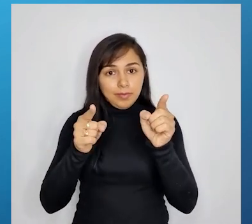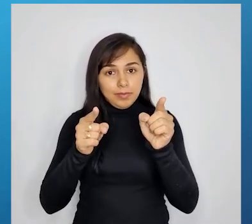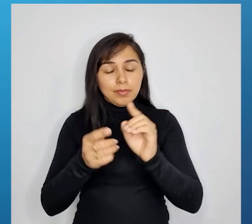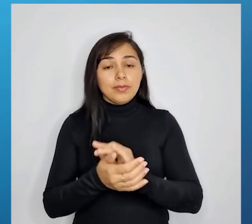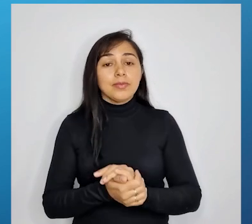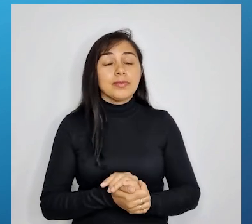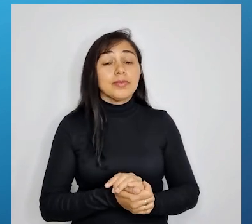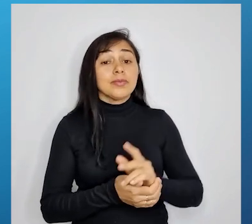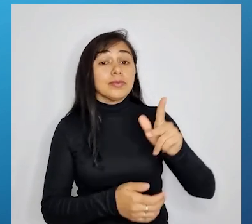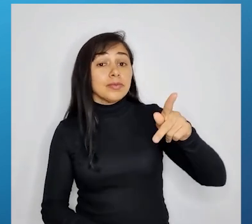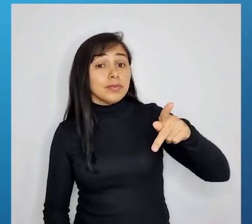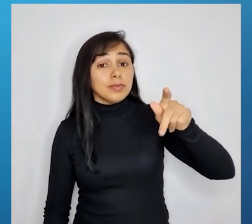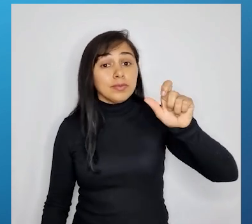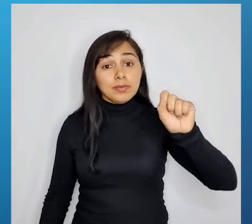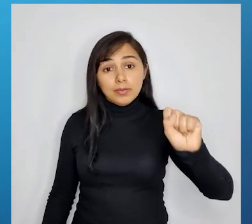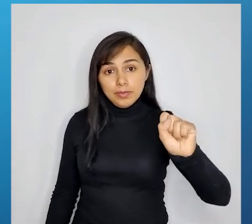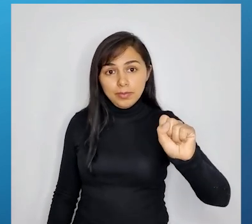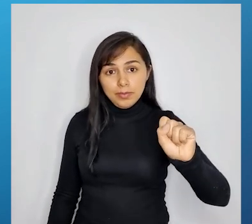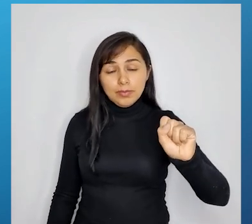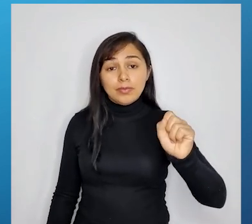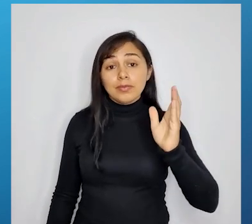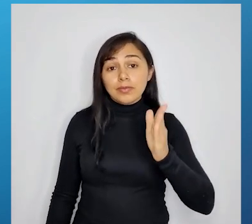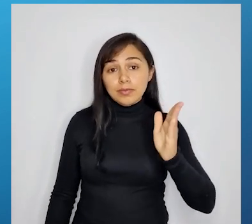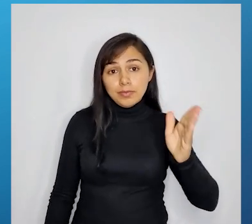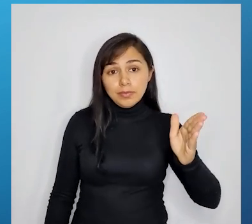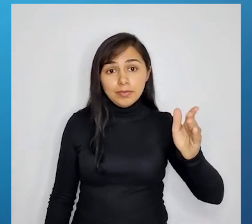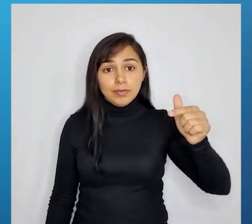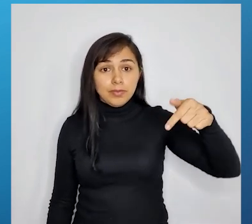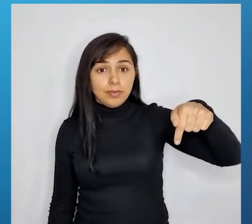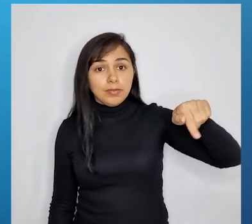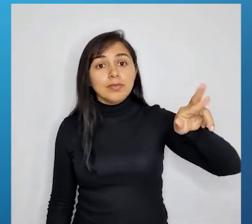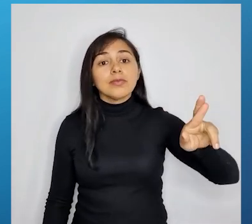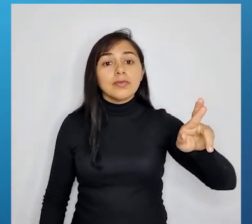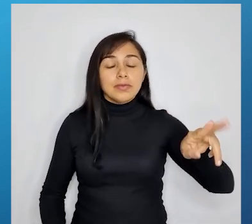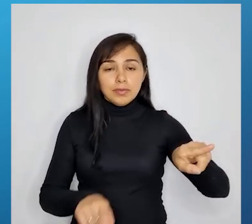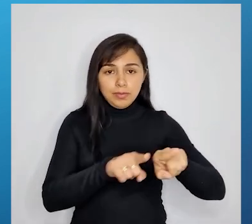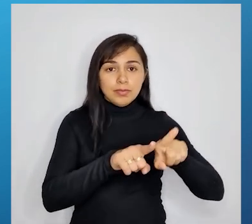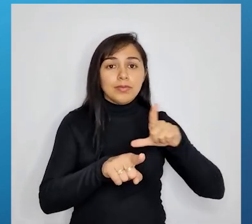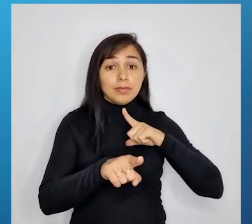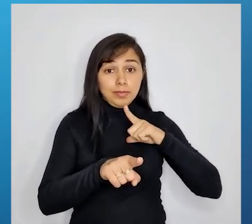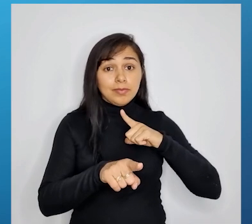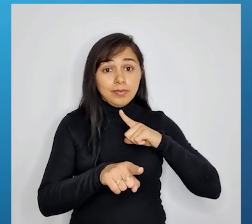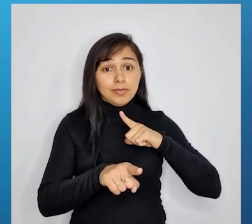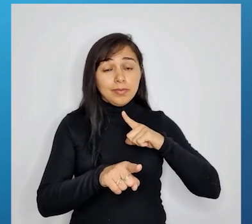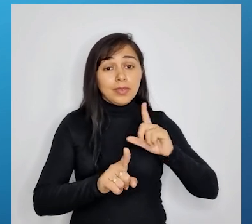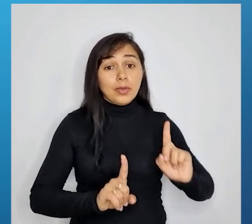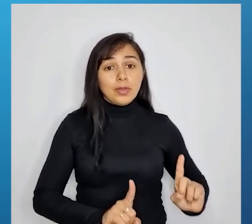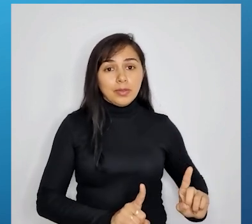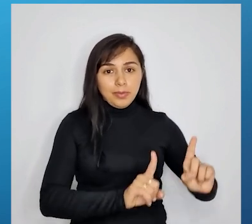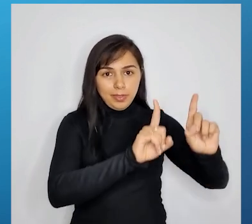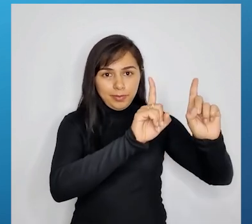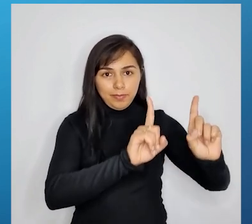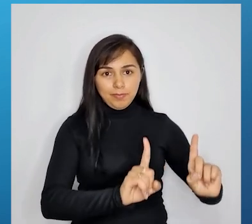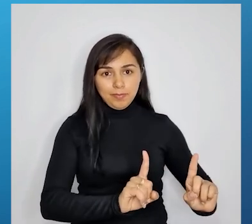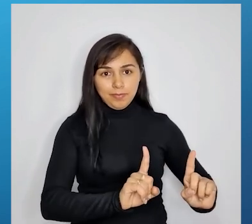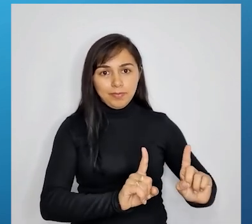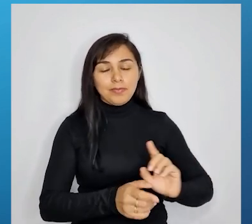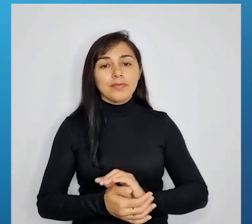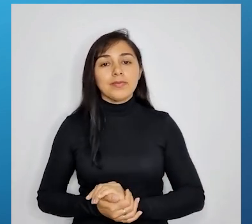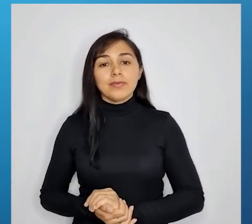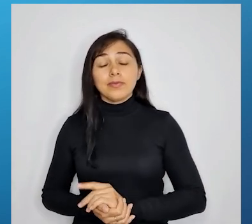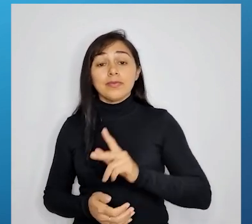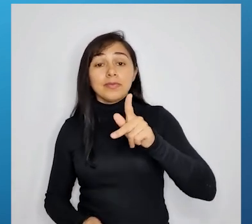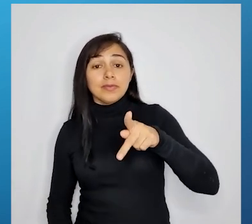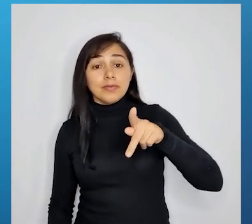PSQR, duas barras, ó, PSQR significa que eles são paralelos. PS é a